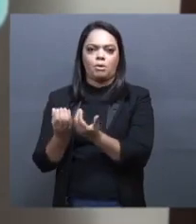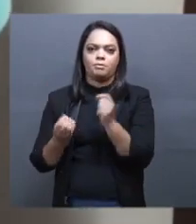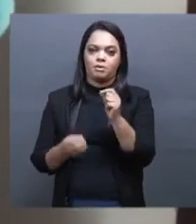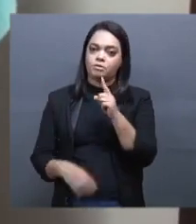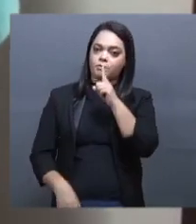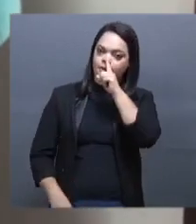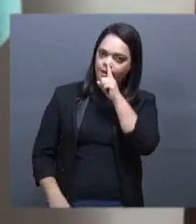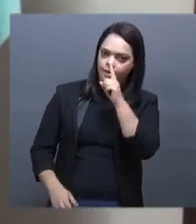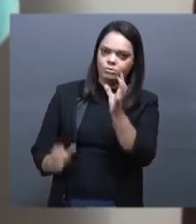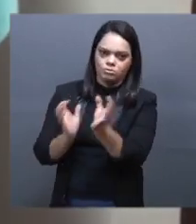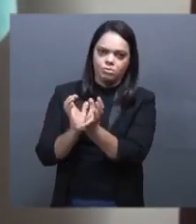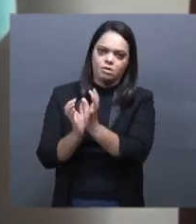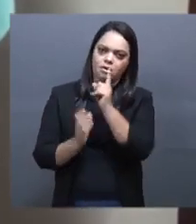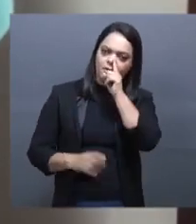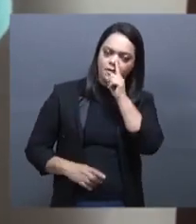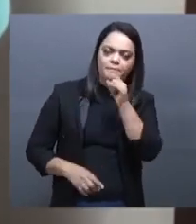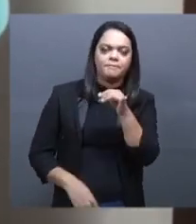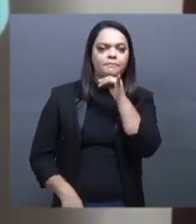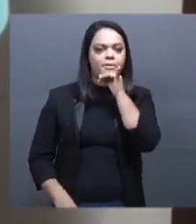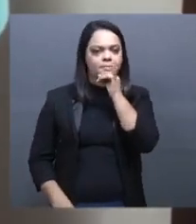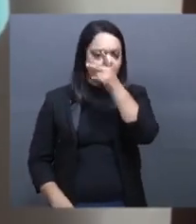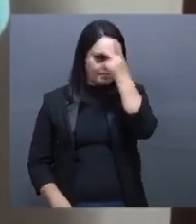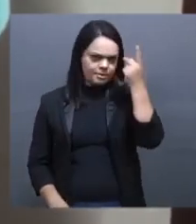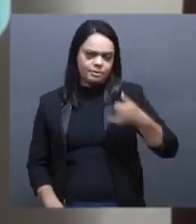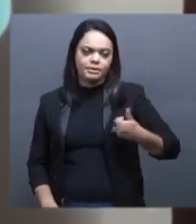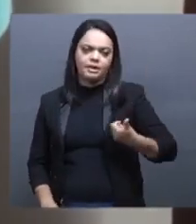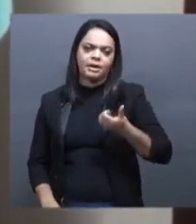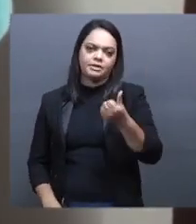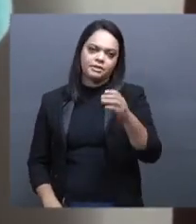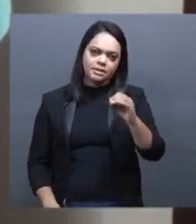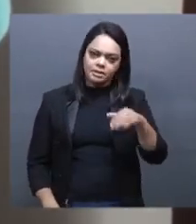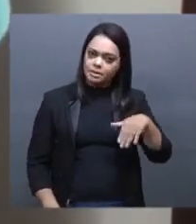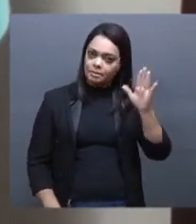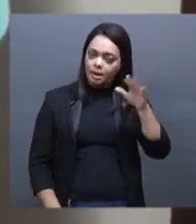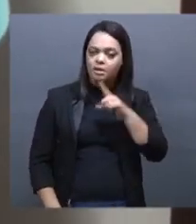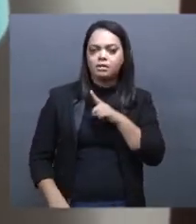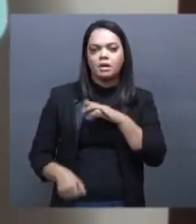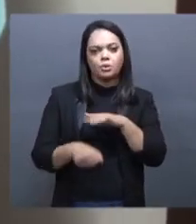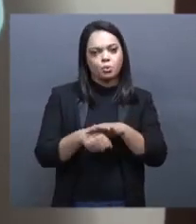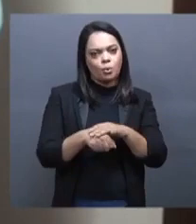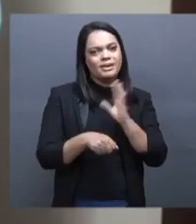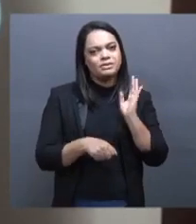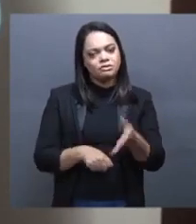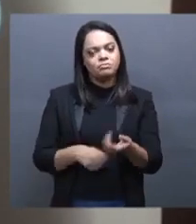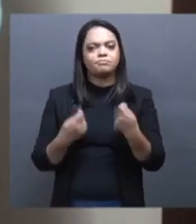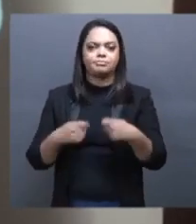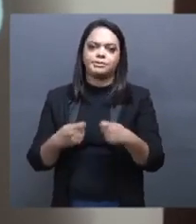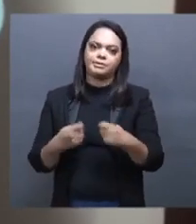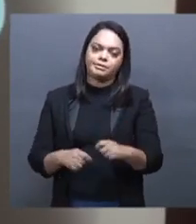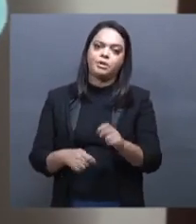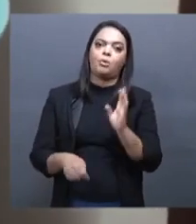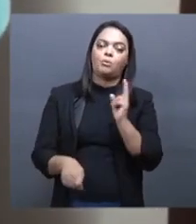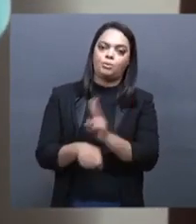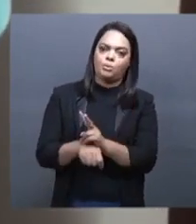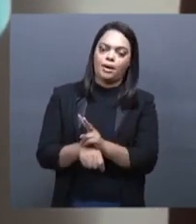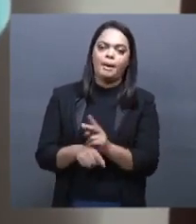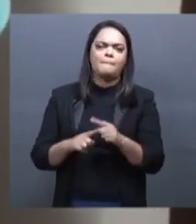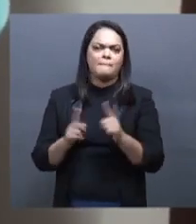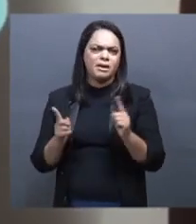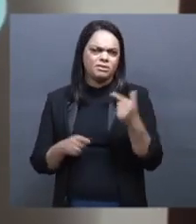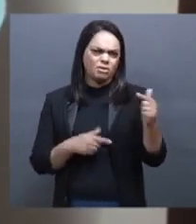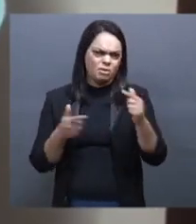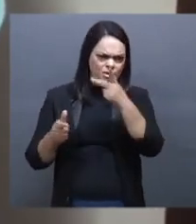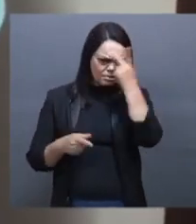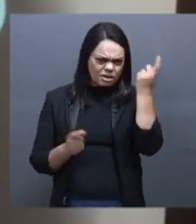de alto risco. Por exemplo, as pessoas acima de 60 anos, que têm uma doença congênita, precisam ser preservadas. Mas os demais,